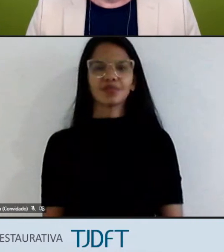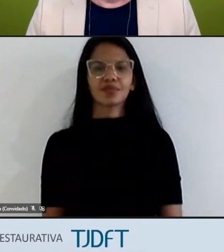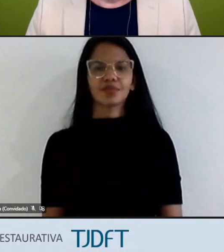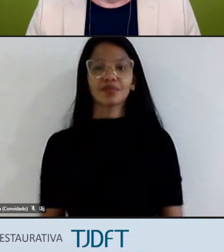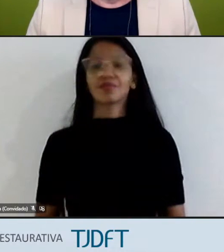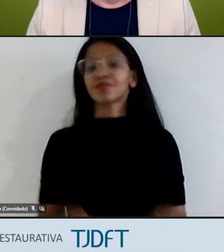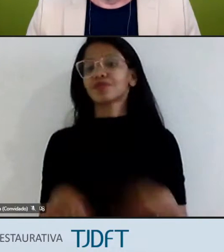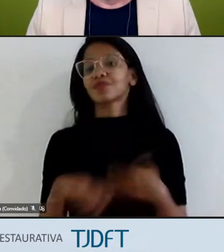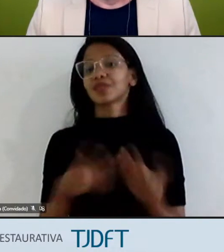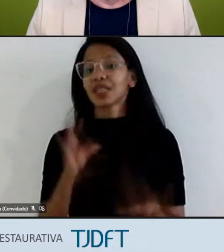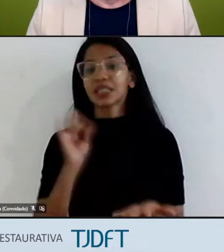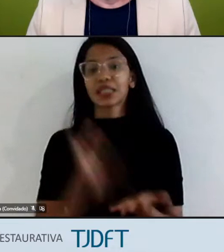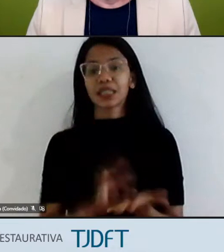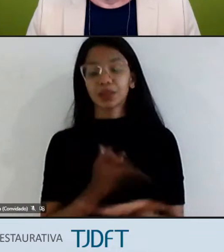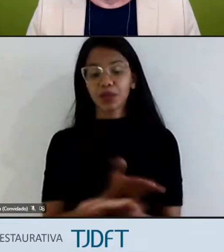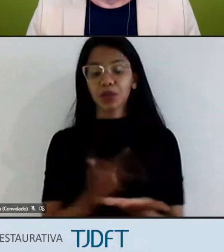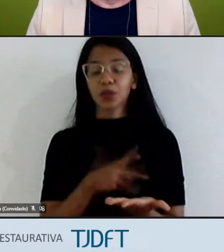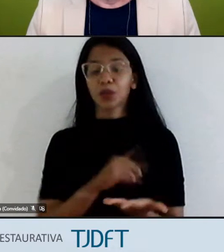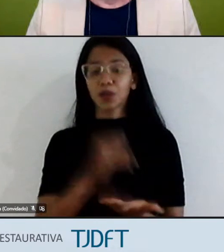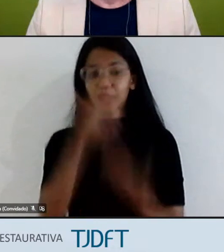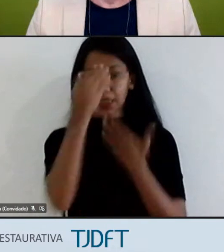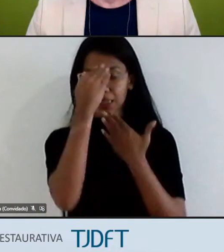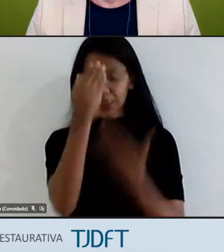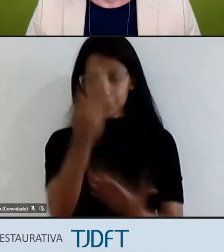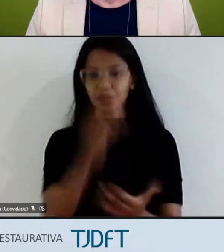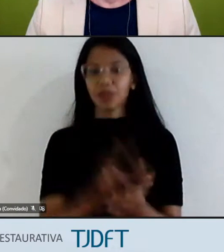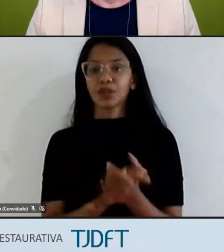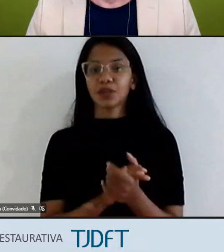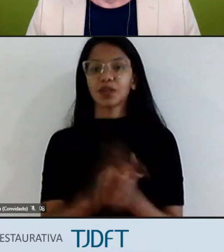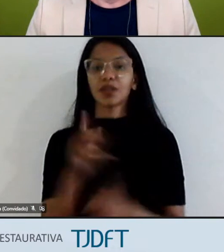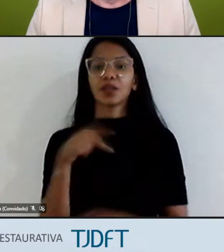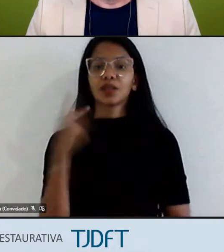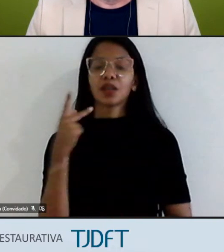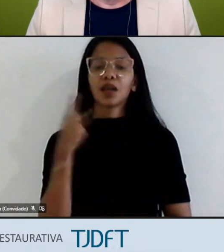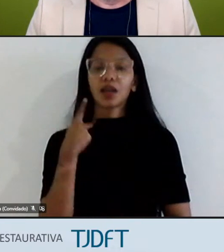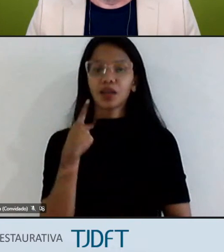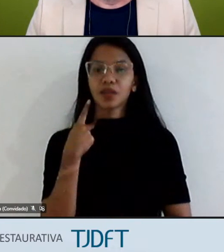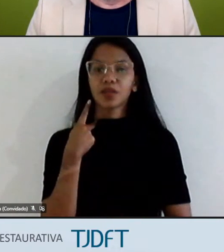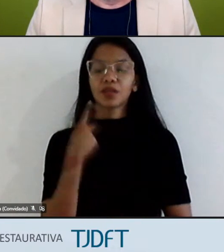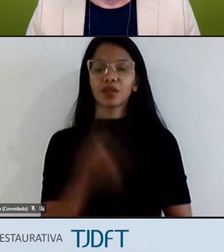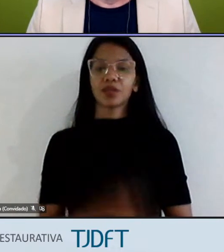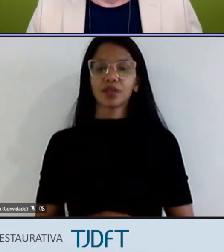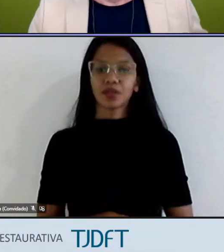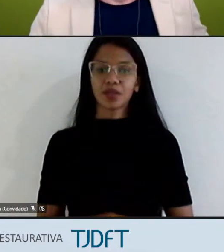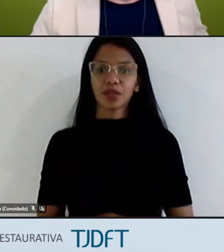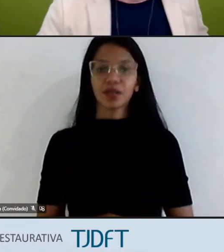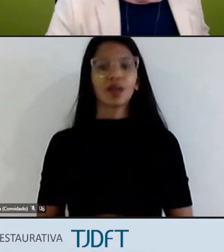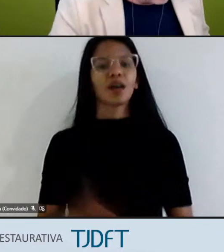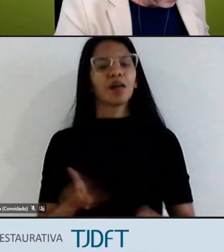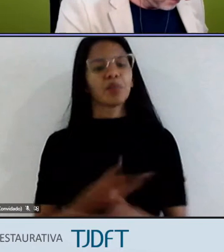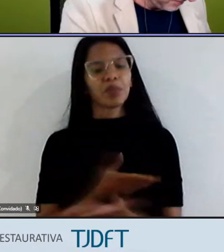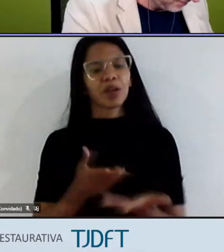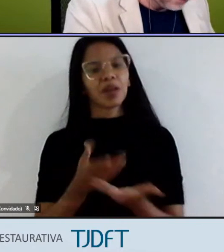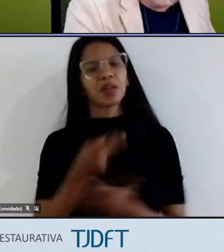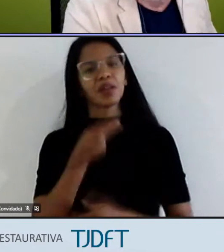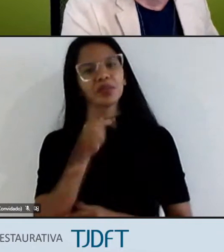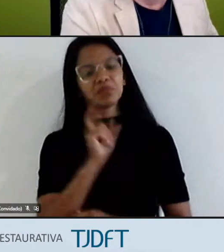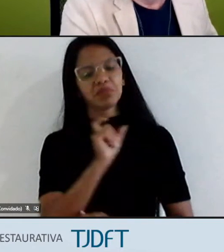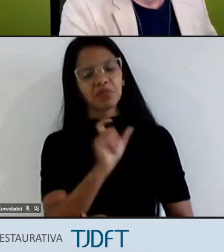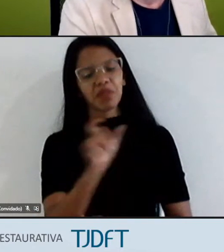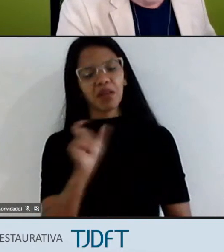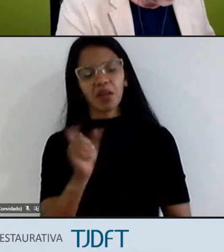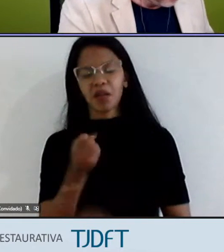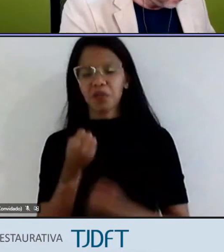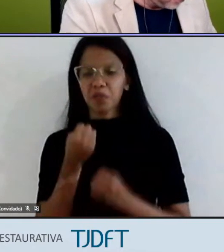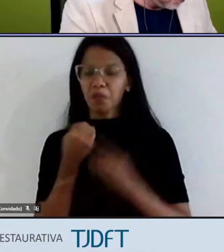Então, registramos aqui os nossos agradecimentos à desembargadora Sandra de Santos pelas valorosas palavras no